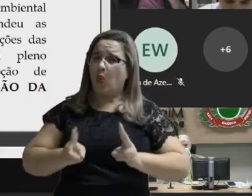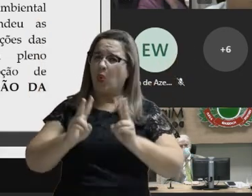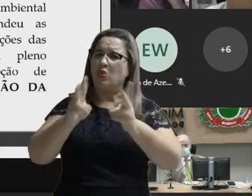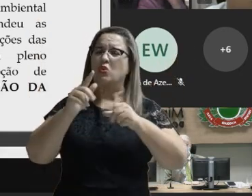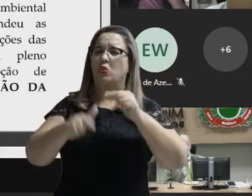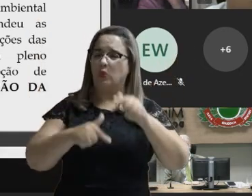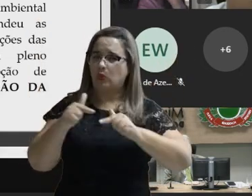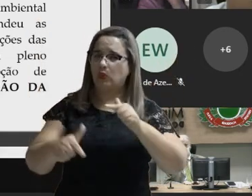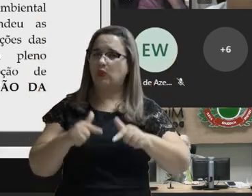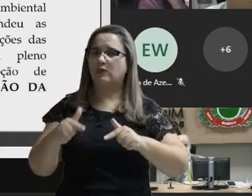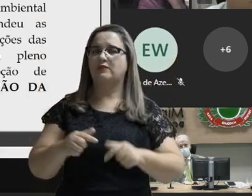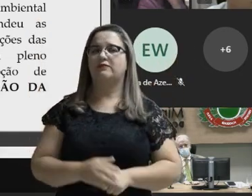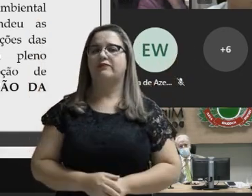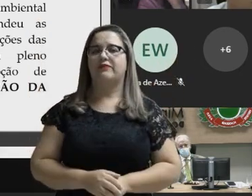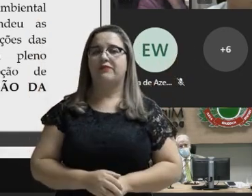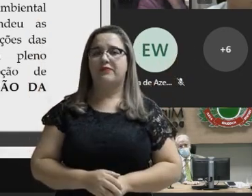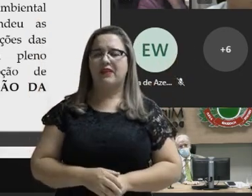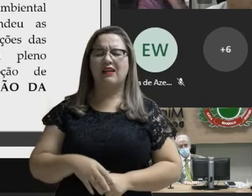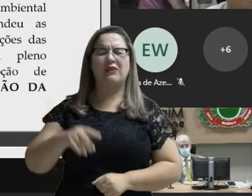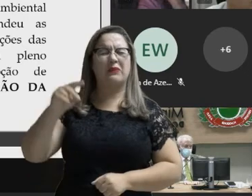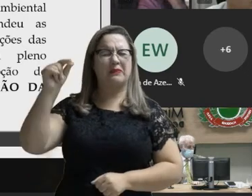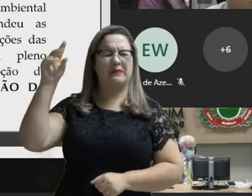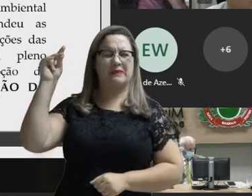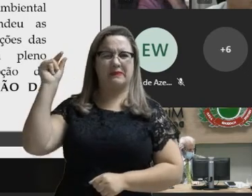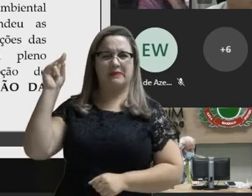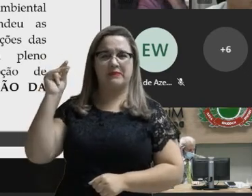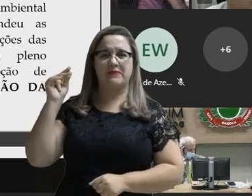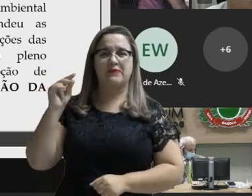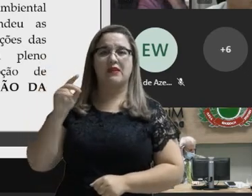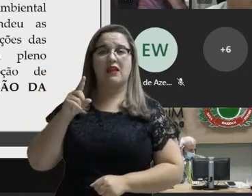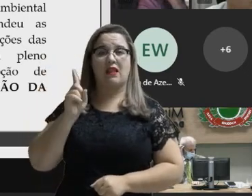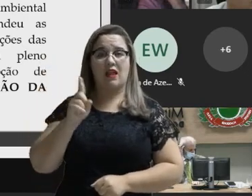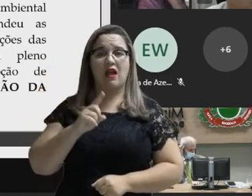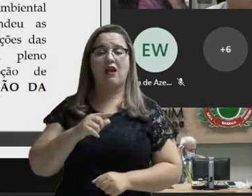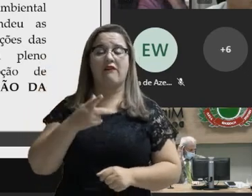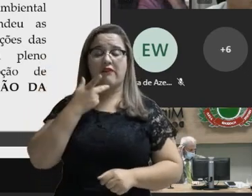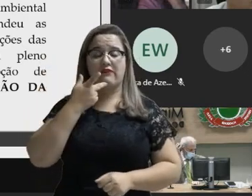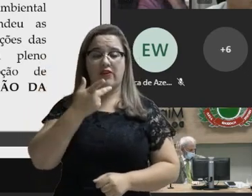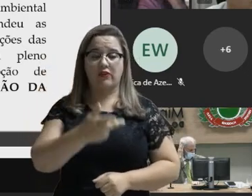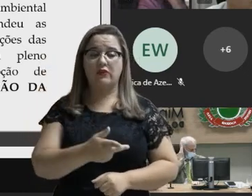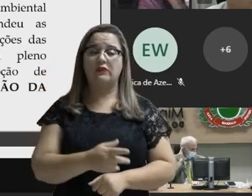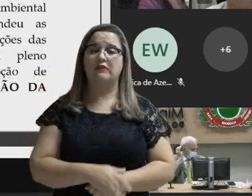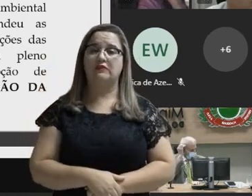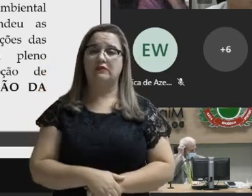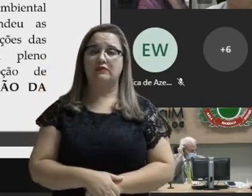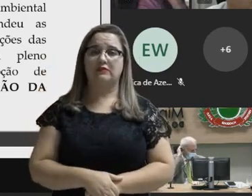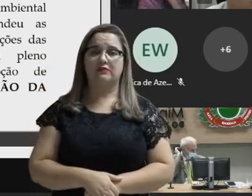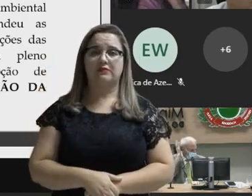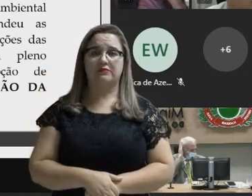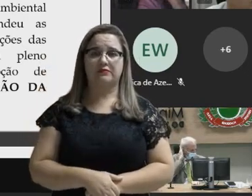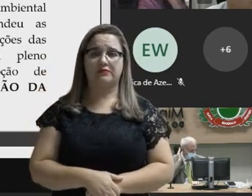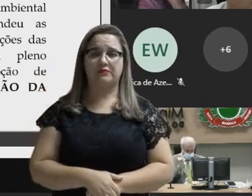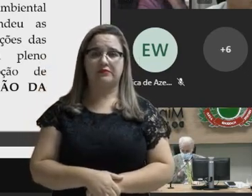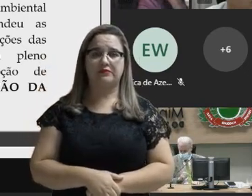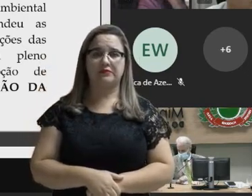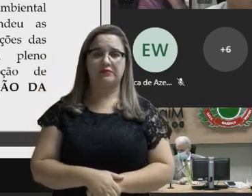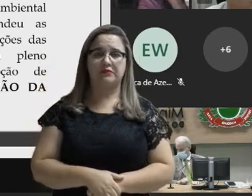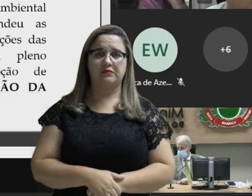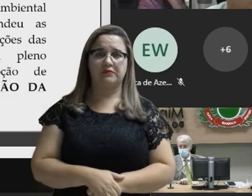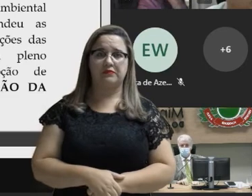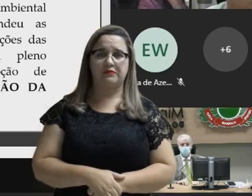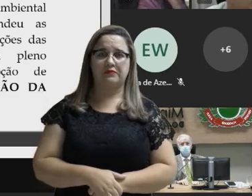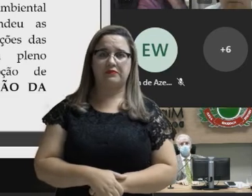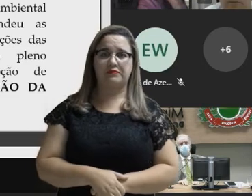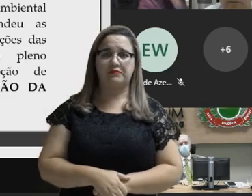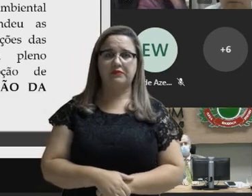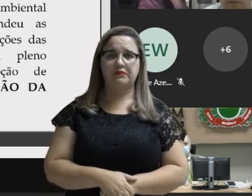arquivamento. Na época, o colega, ele disse o seguinte, pode baixar um pouquinho? Ele acabou falando o seguinte,